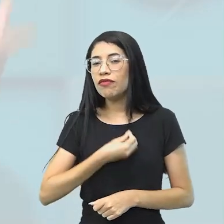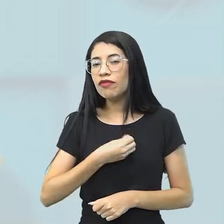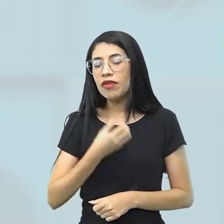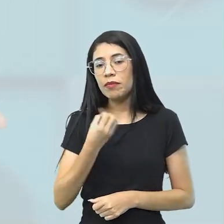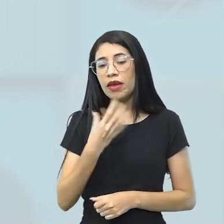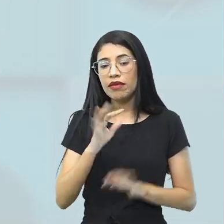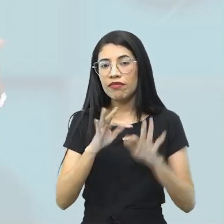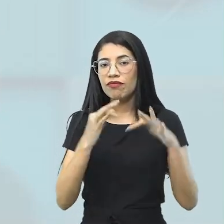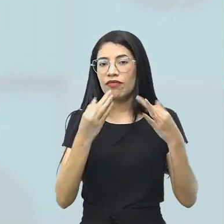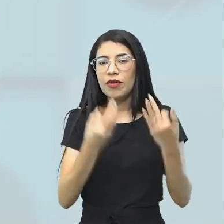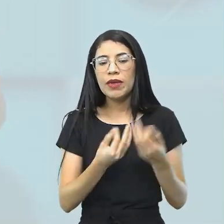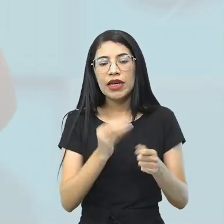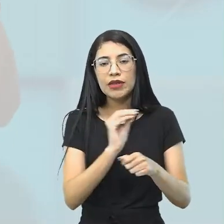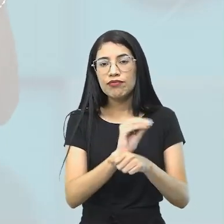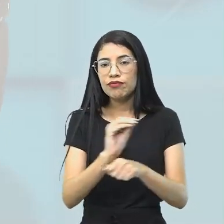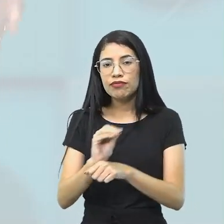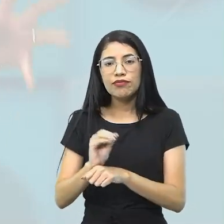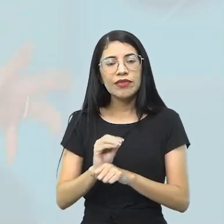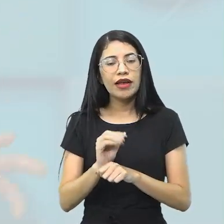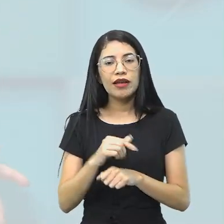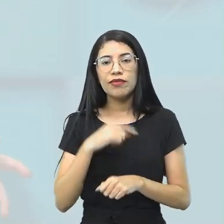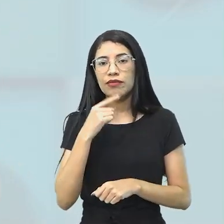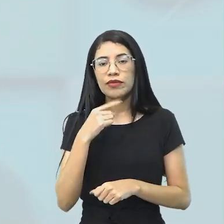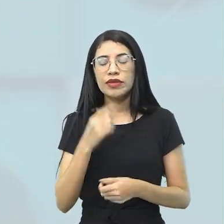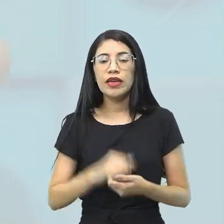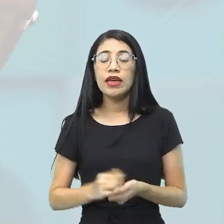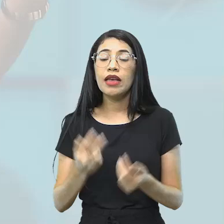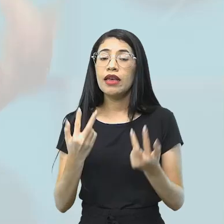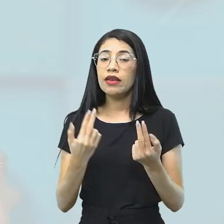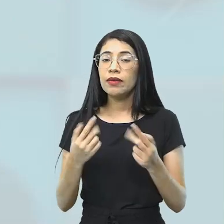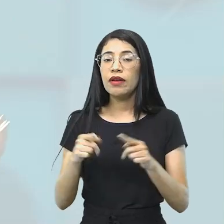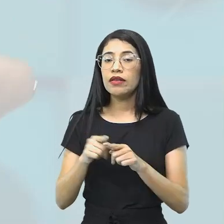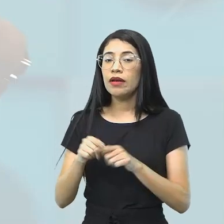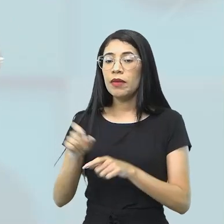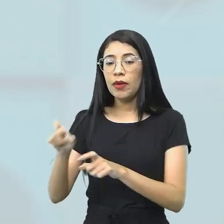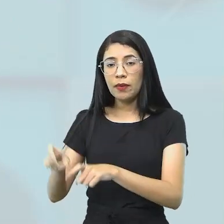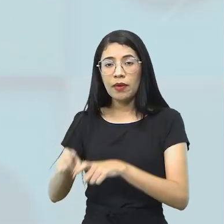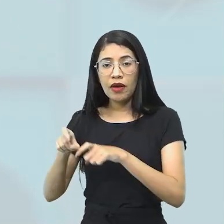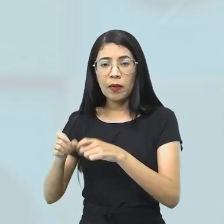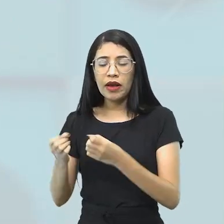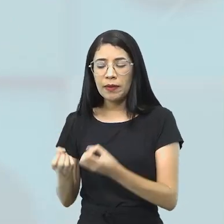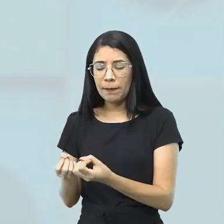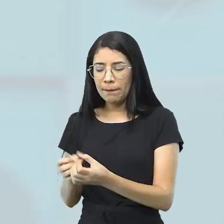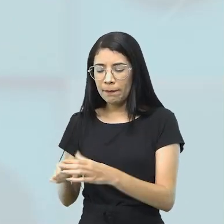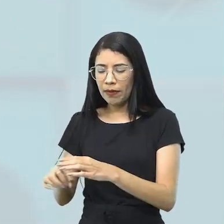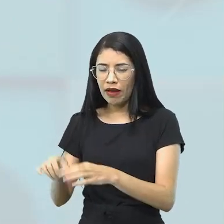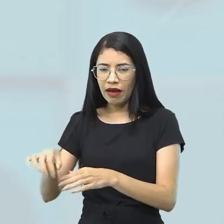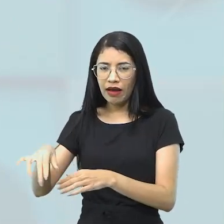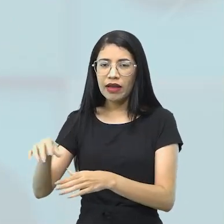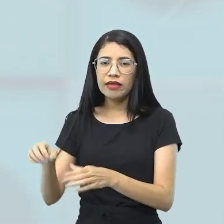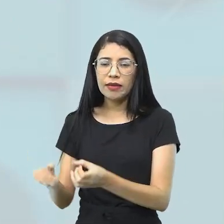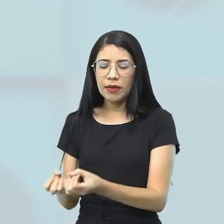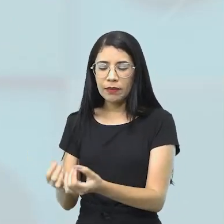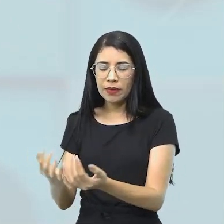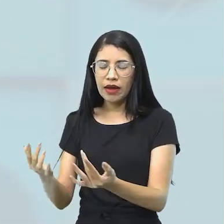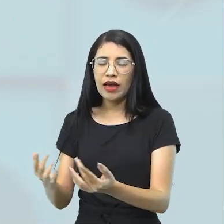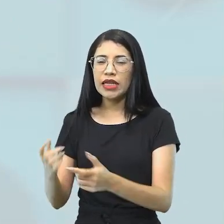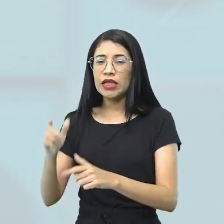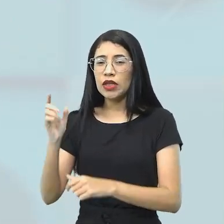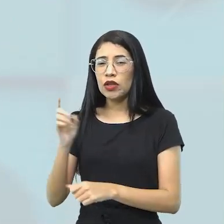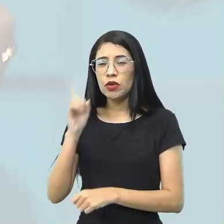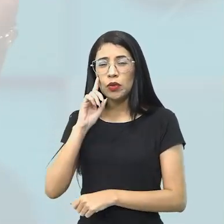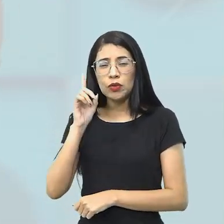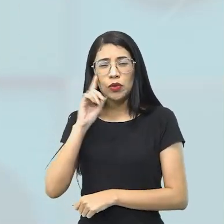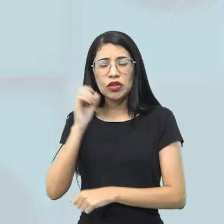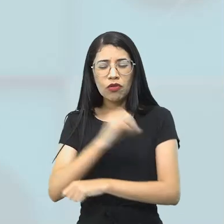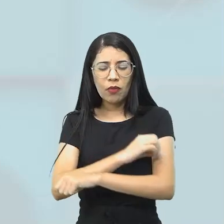de uma família, né? A mesma coisa o agricultor, ele planta, ele tá ali sol a sol, batalhando, e muitas